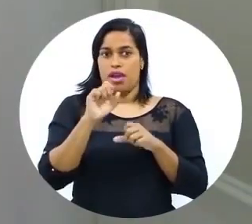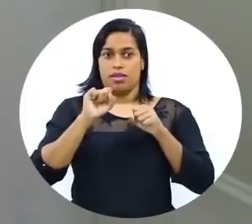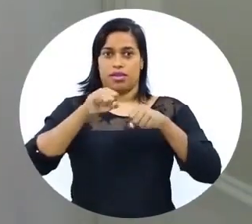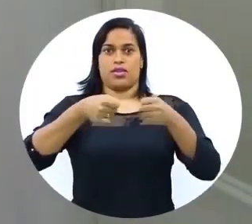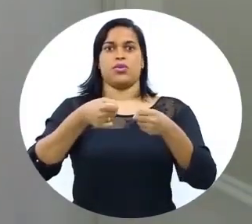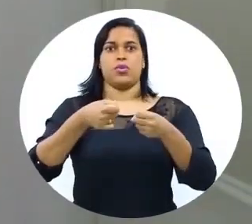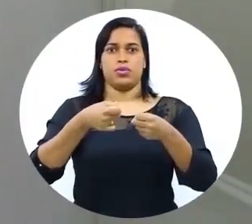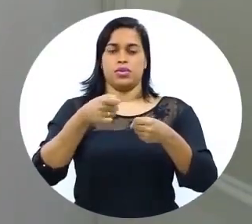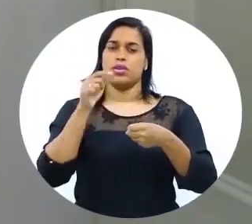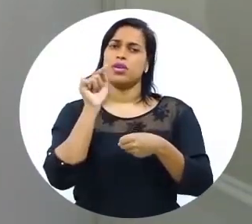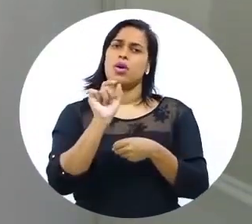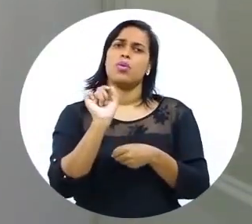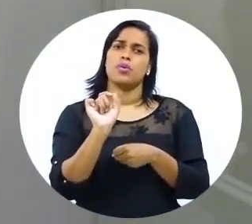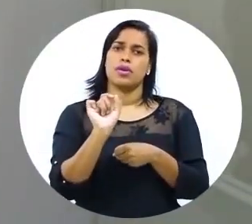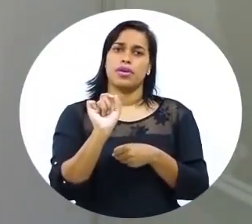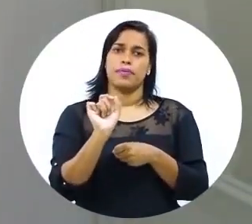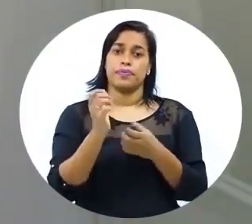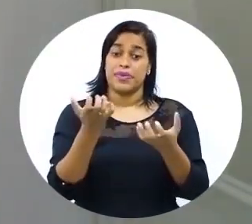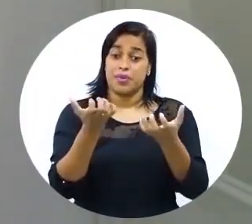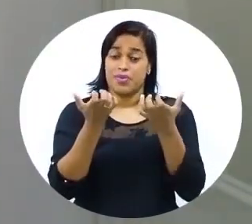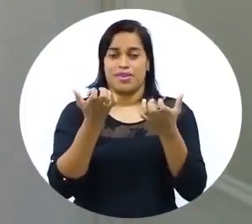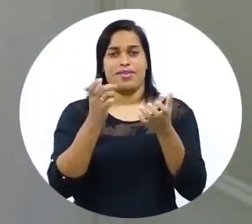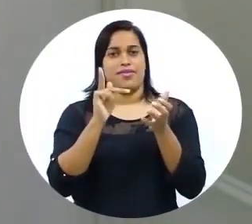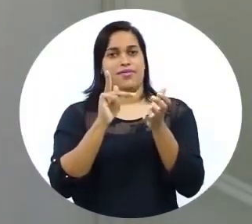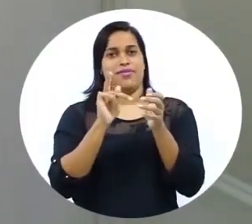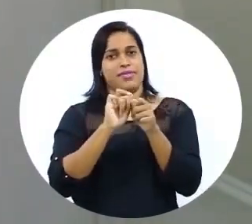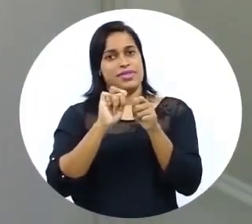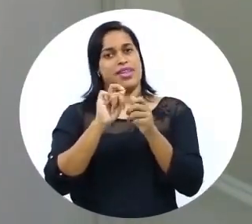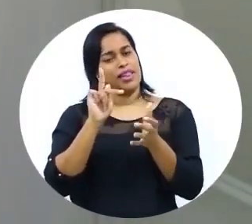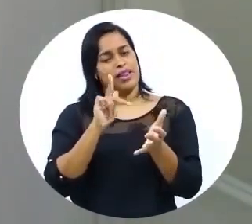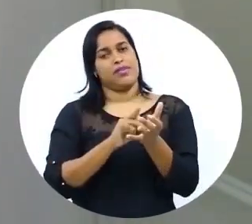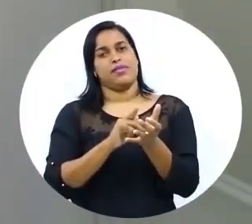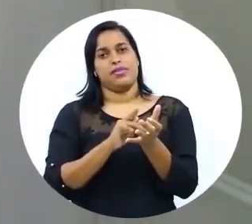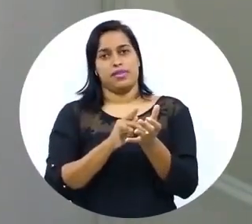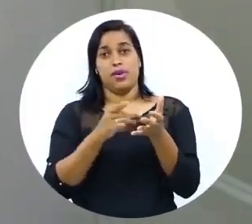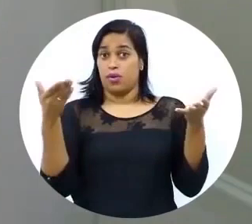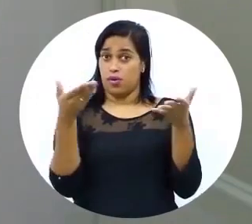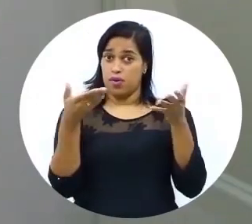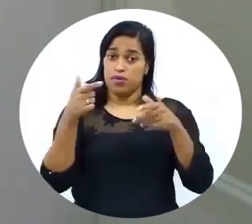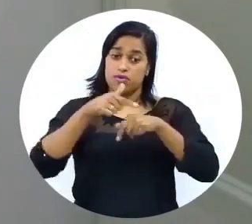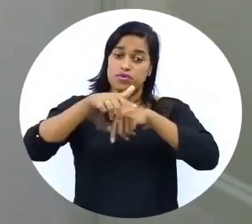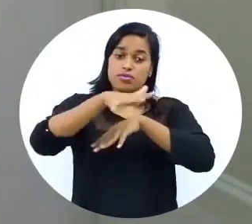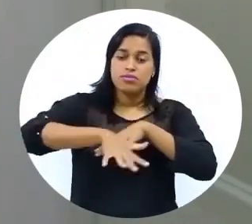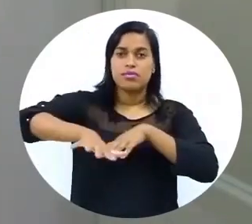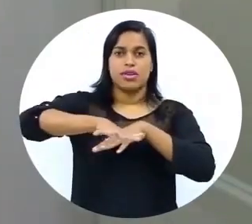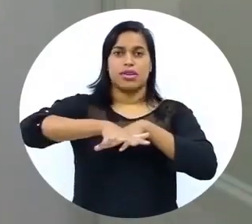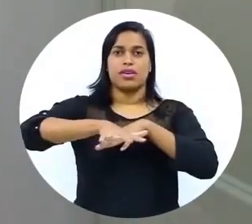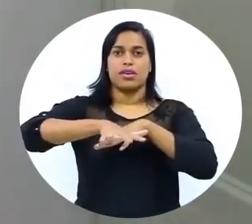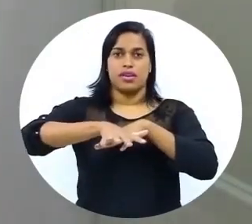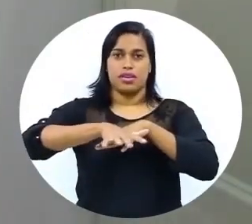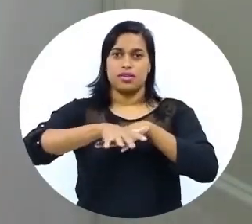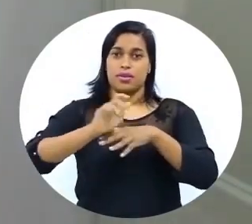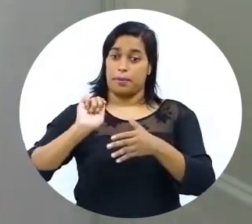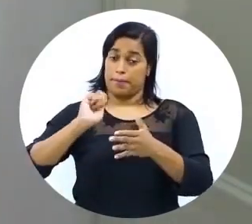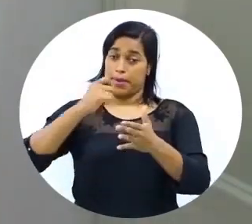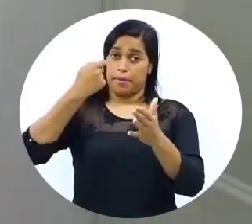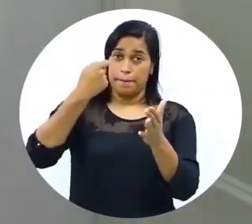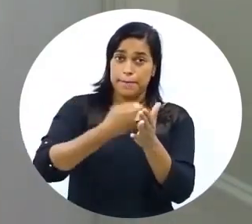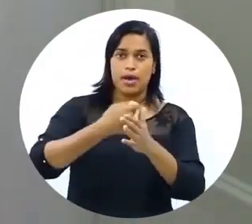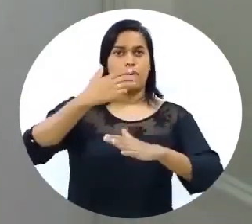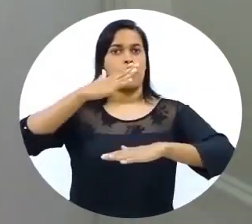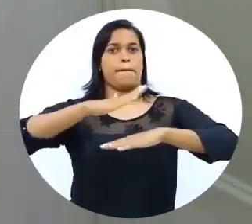atitude. E o que é essa atitude? É o querer fazer. Então, hoje no mercado é muito mais bem pago